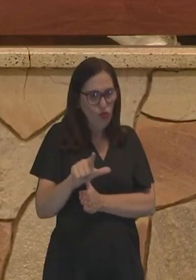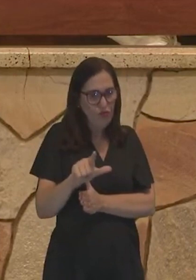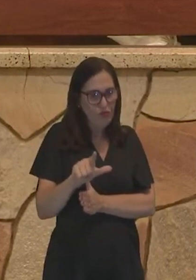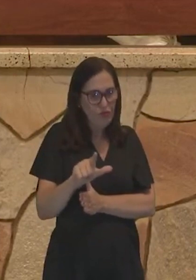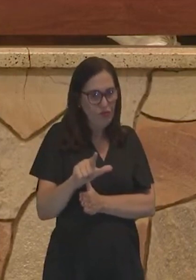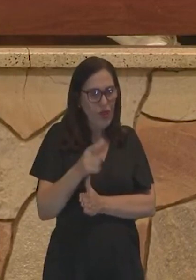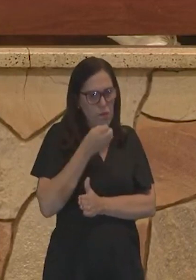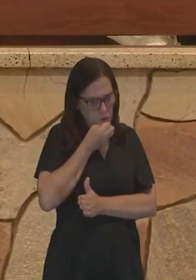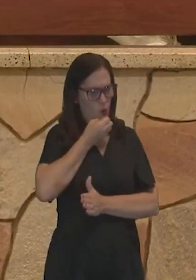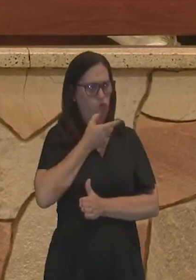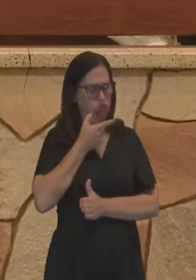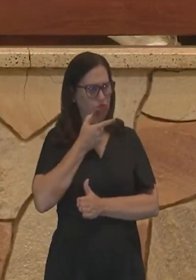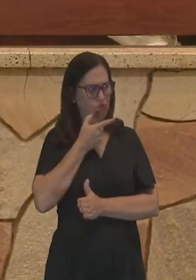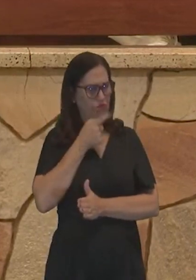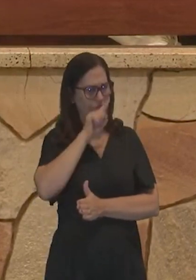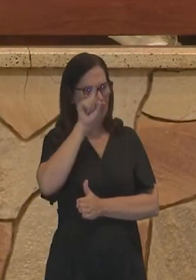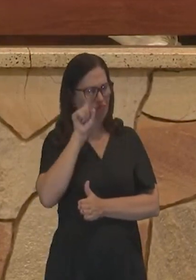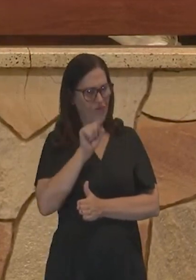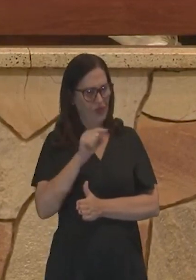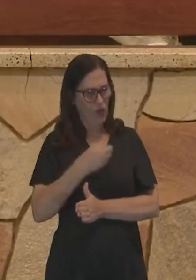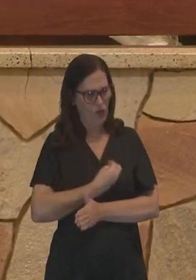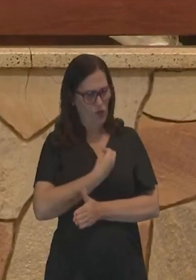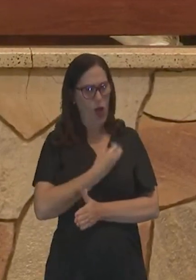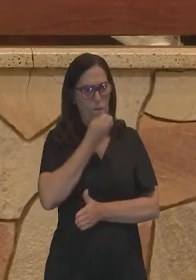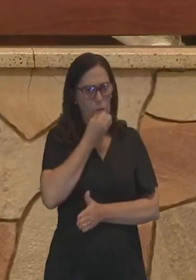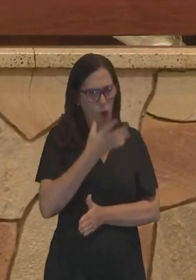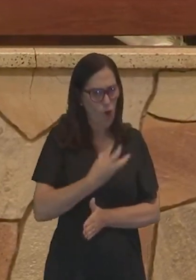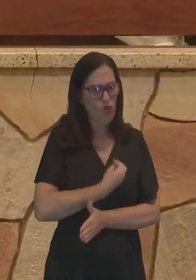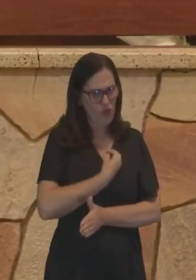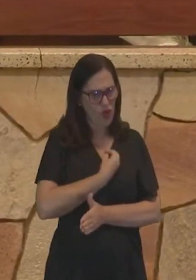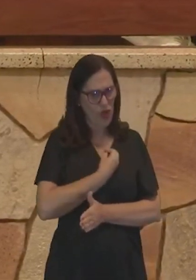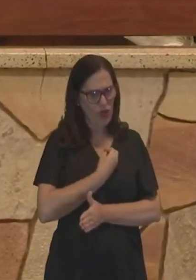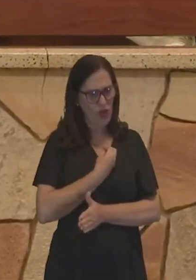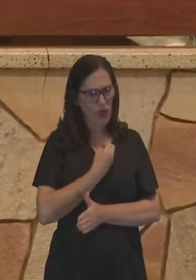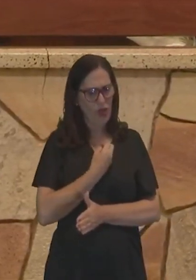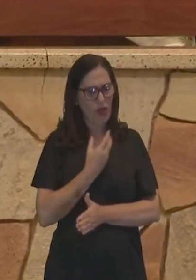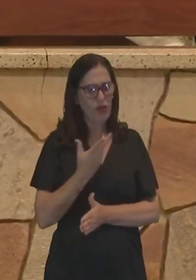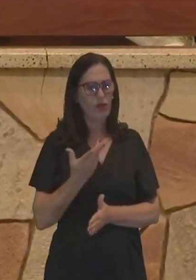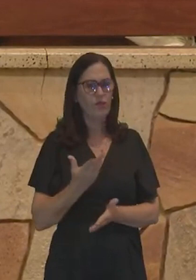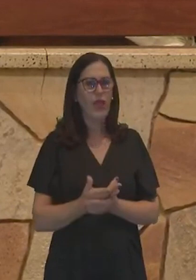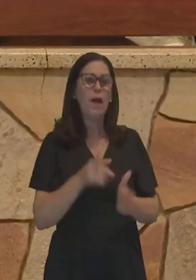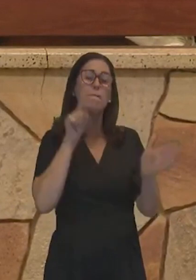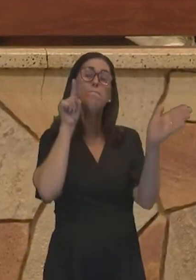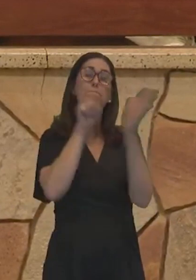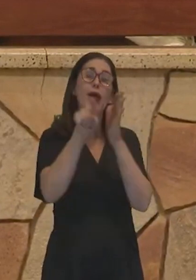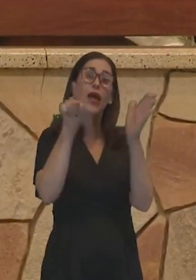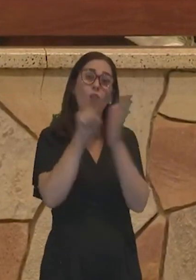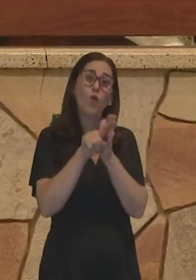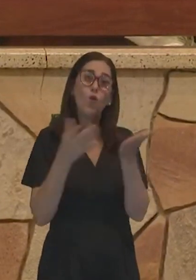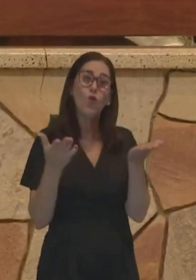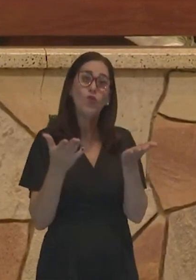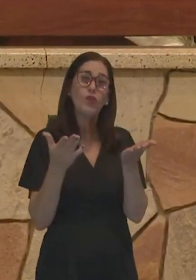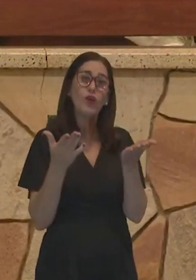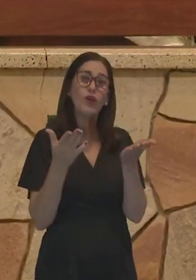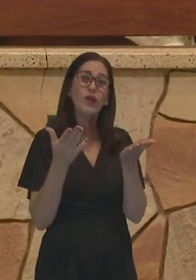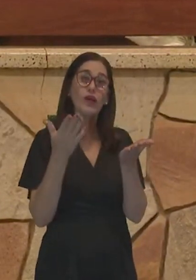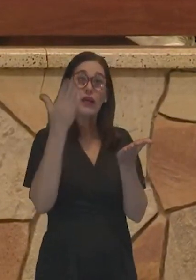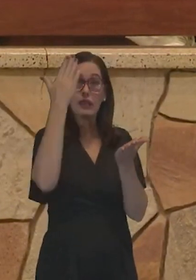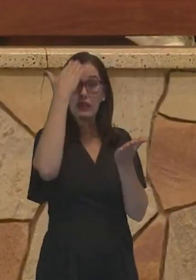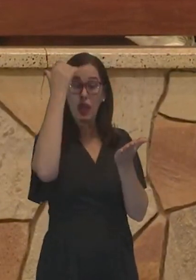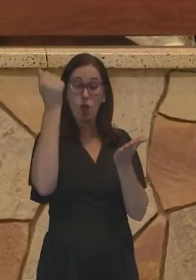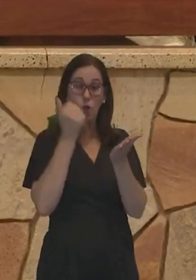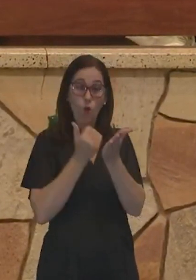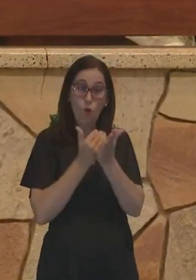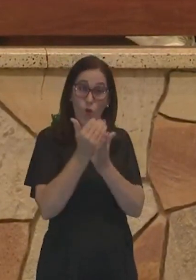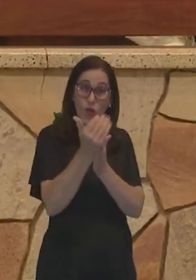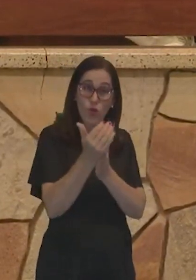Vale a pena viver? Vale a pena viver? Essa foi a pergunta levantada por Salomão no início do